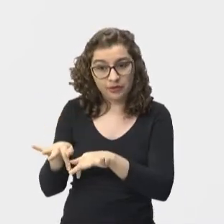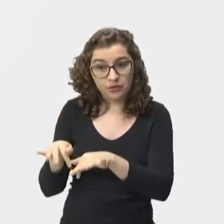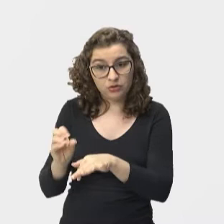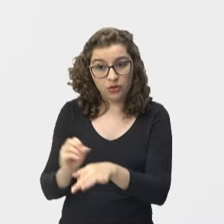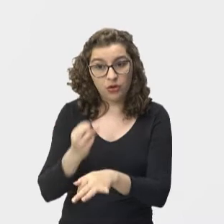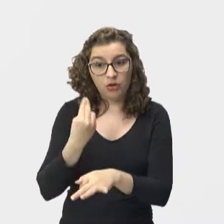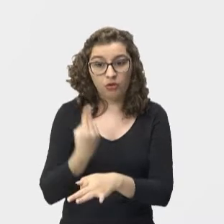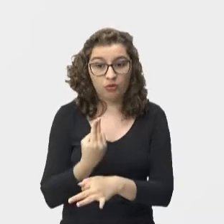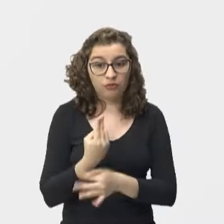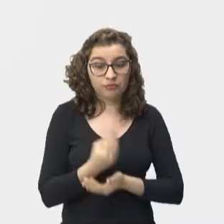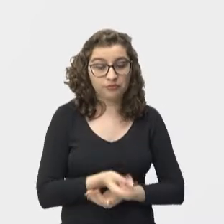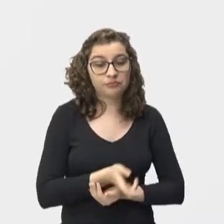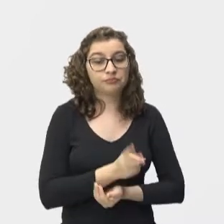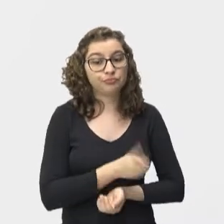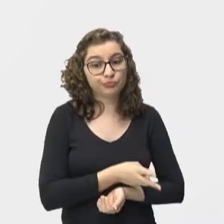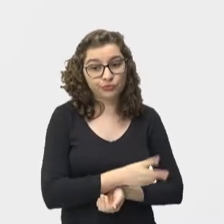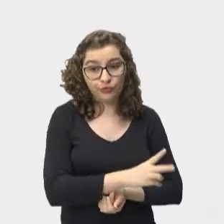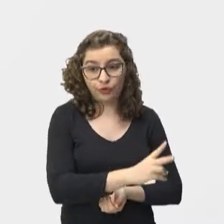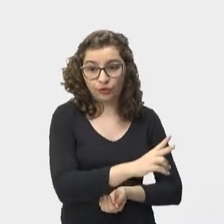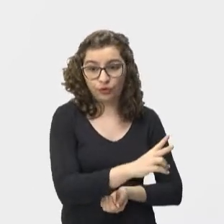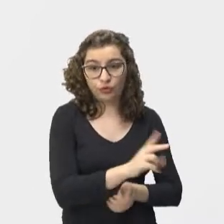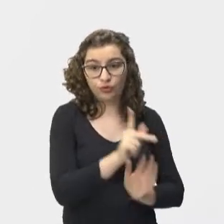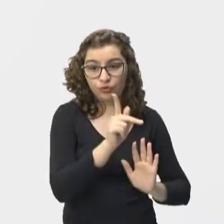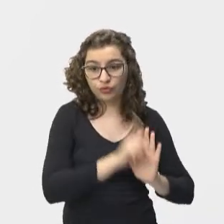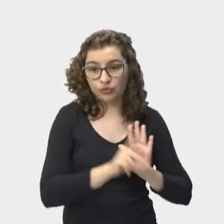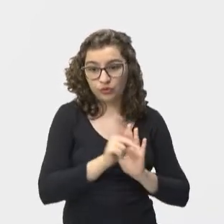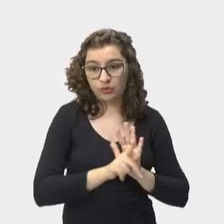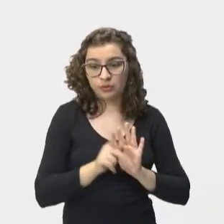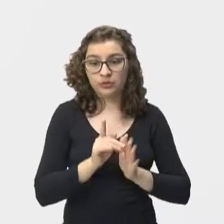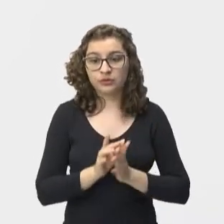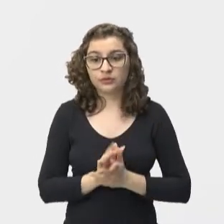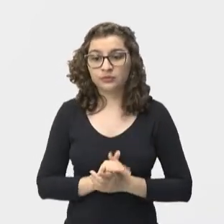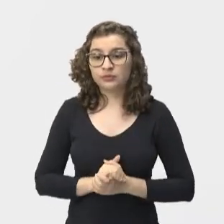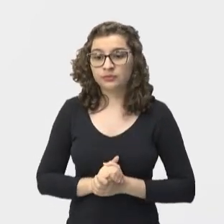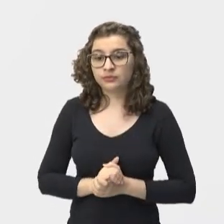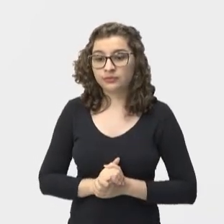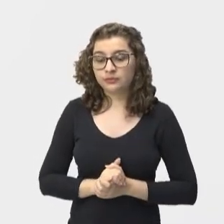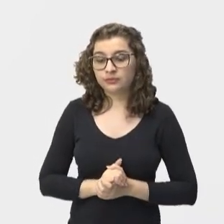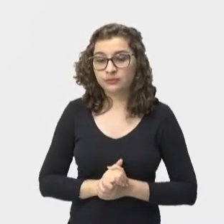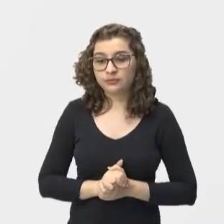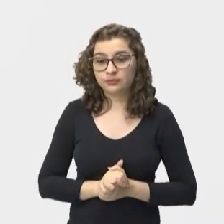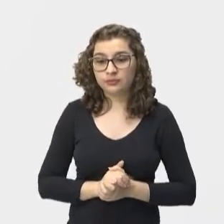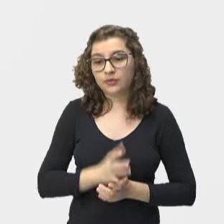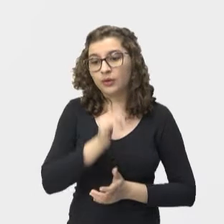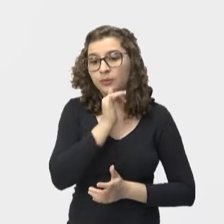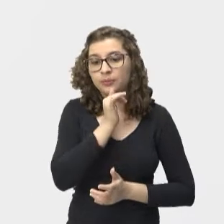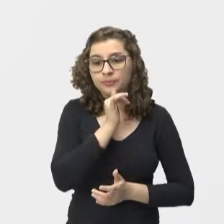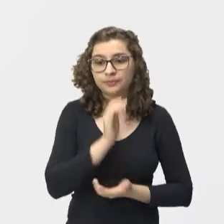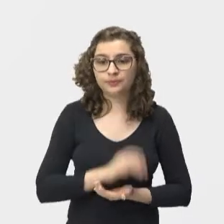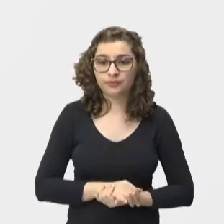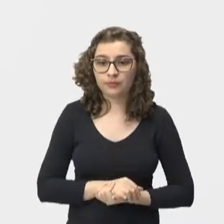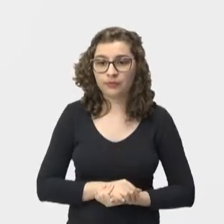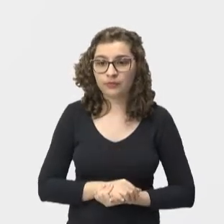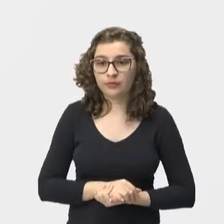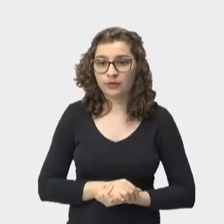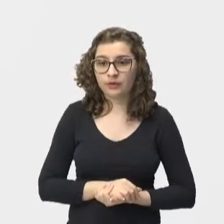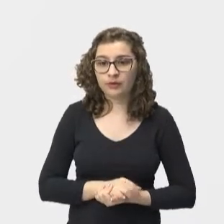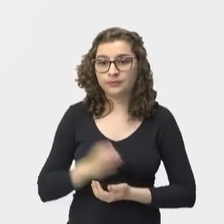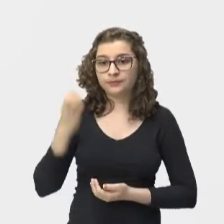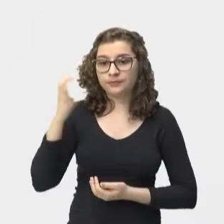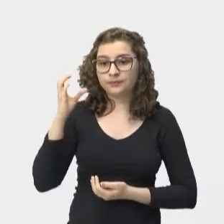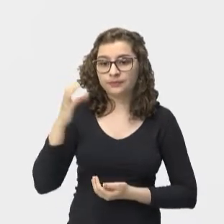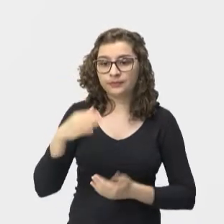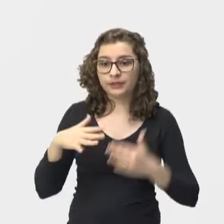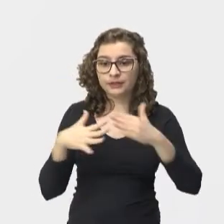com essa visão, com essa política, mas também pode terminar. Por exemplo, nós temos aí Ciência Sem